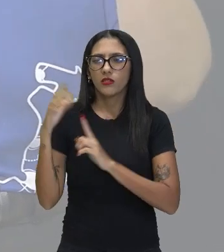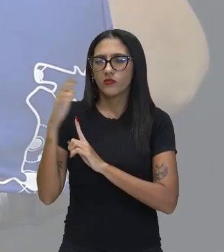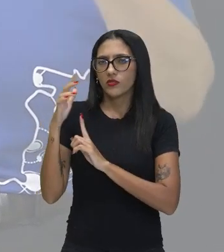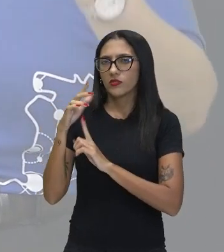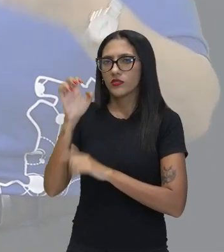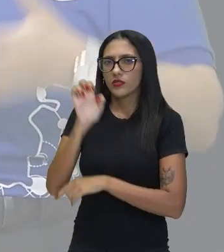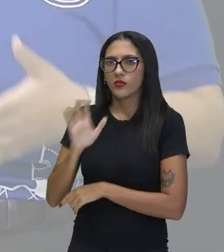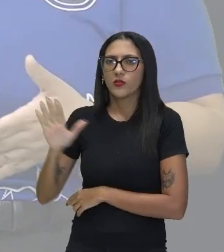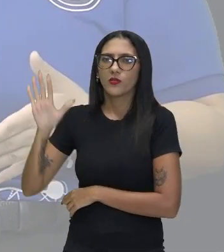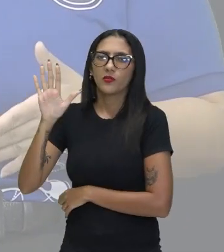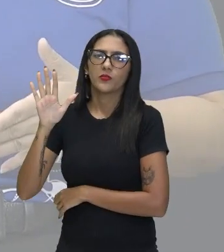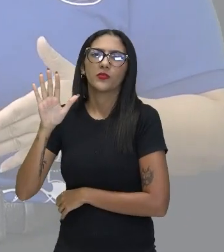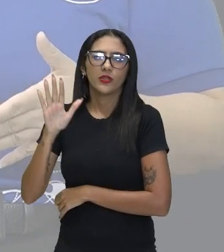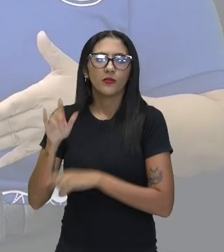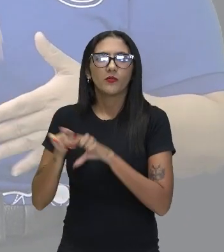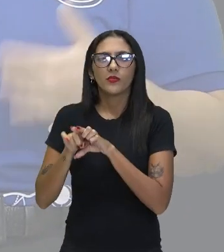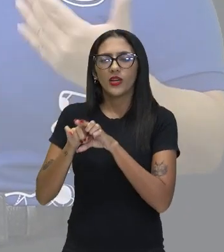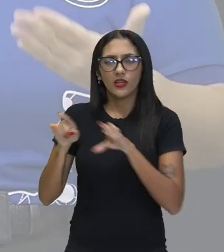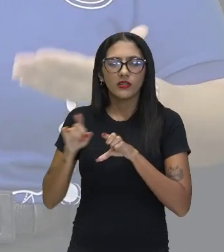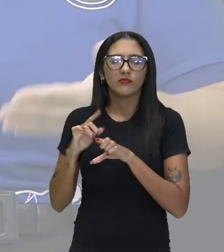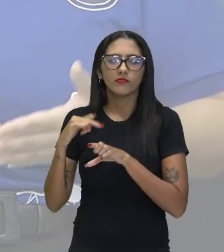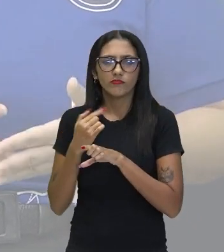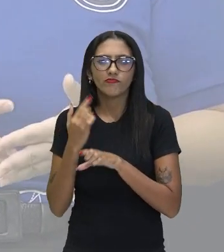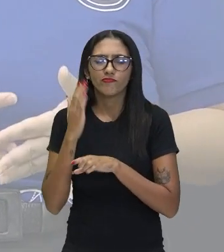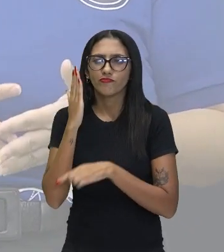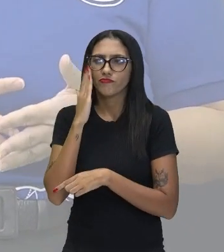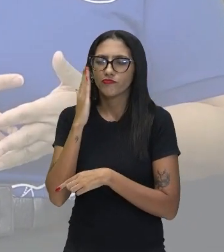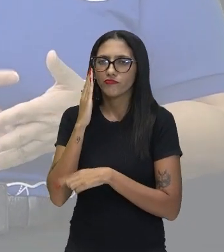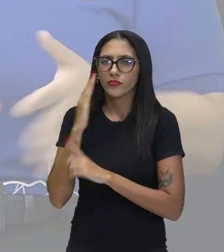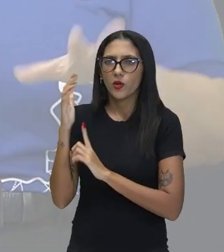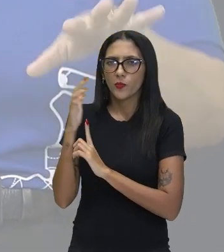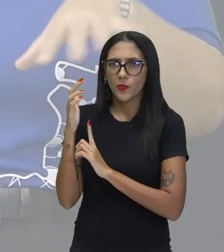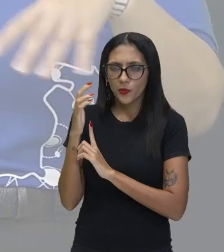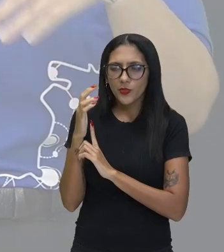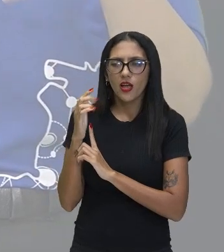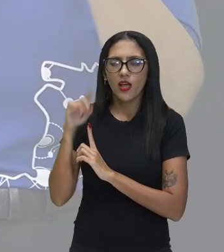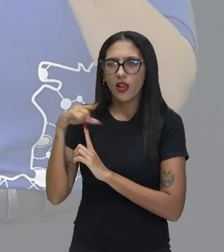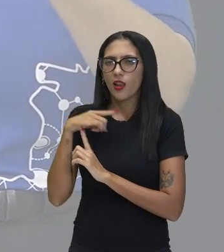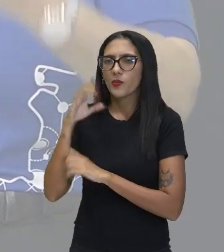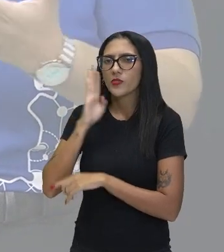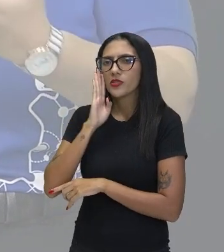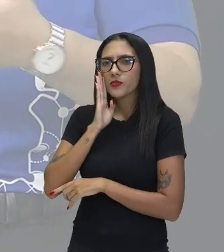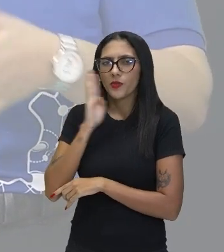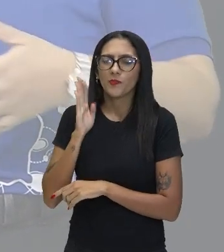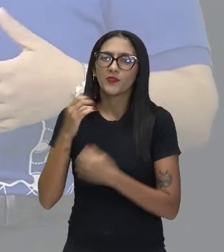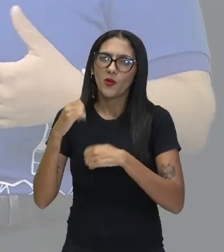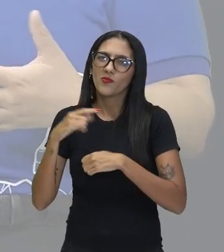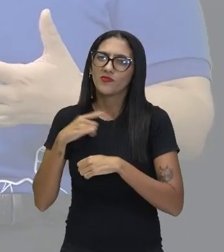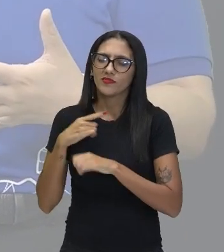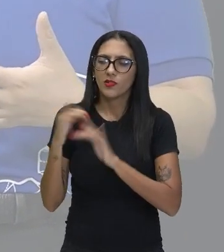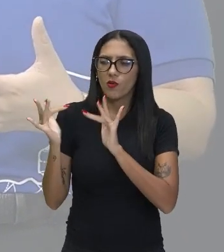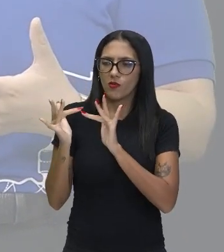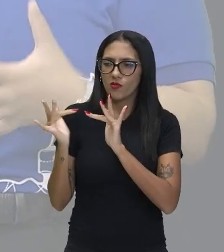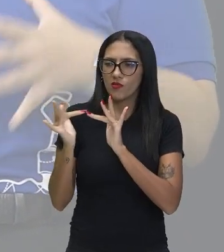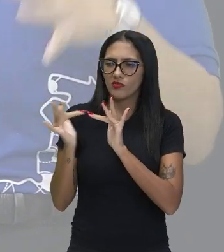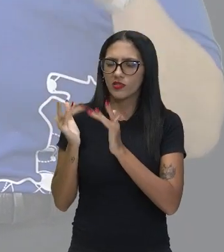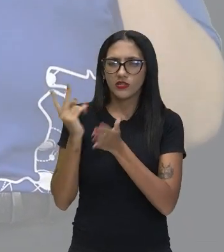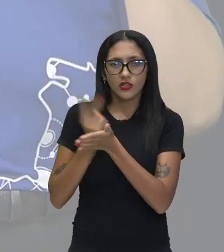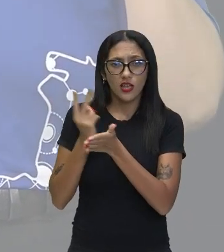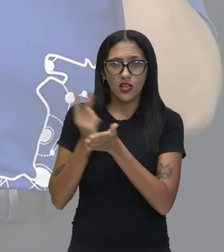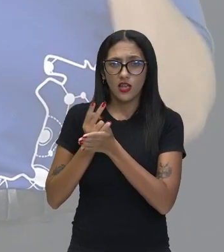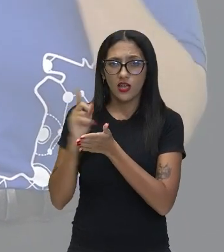que mais, vamos dizer assim, influenciava era a europeia, então seria ter contato com essa